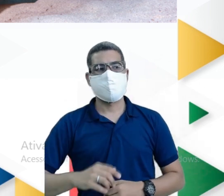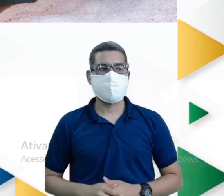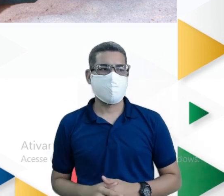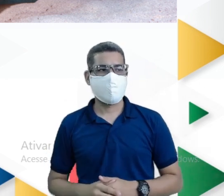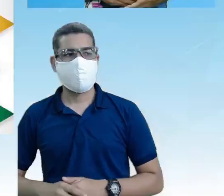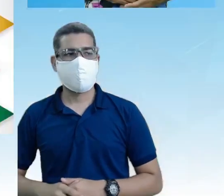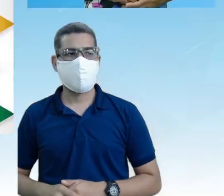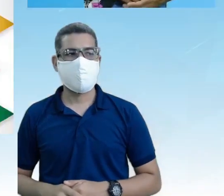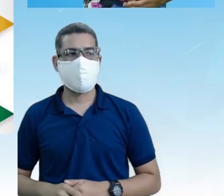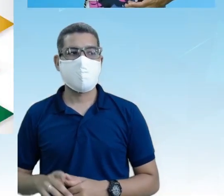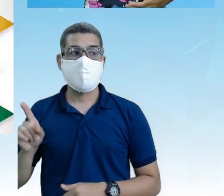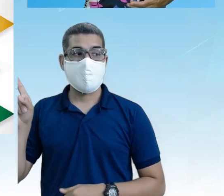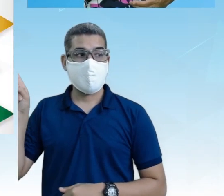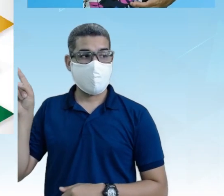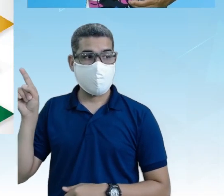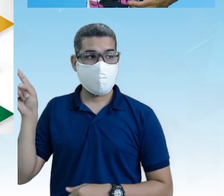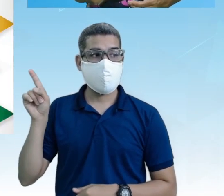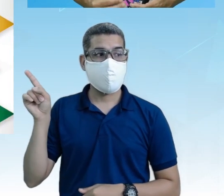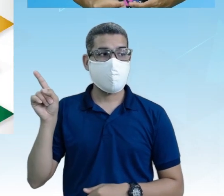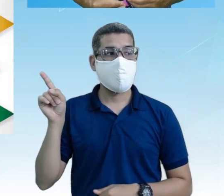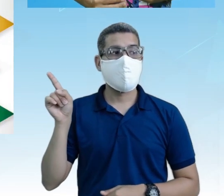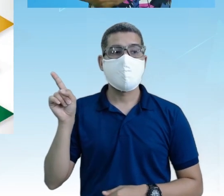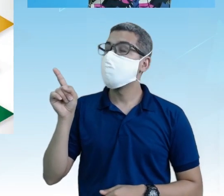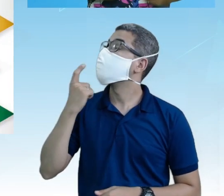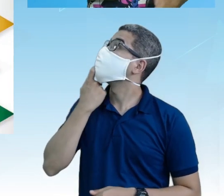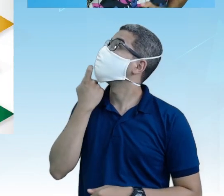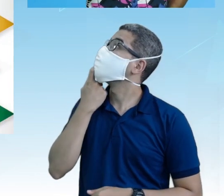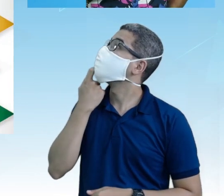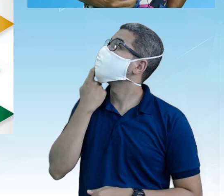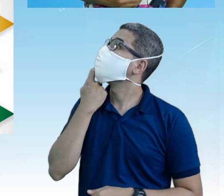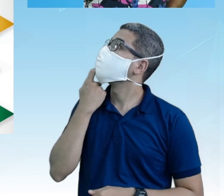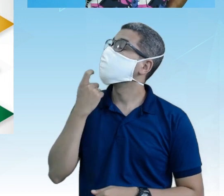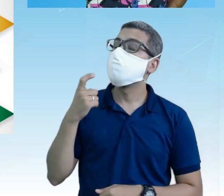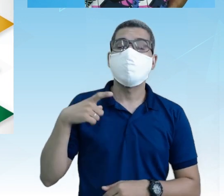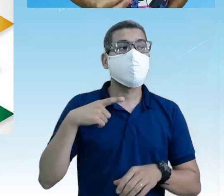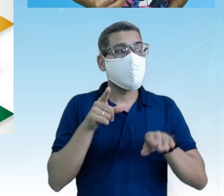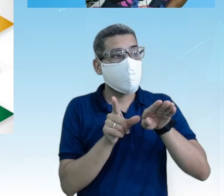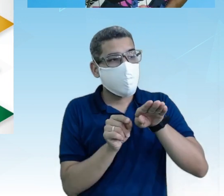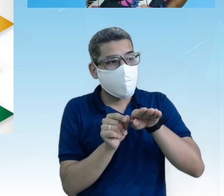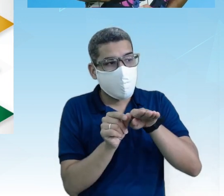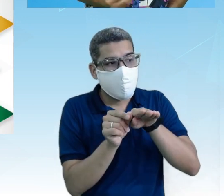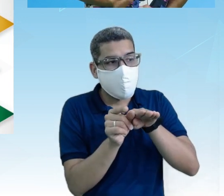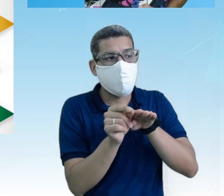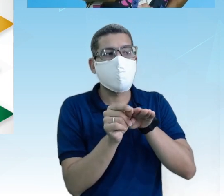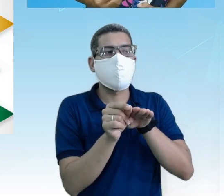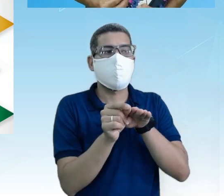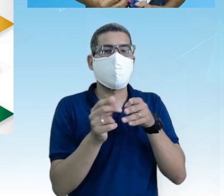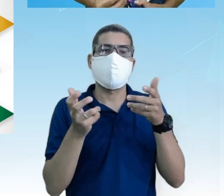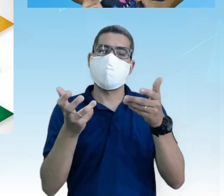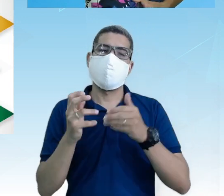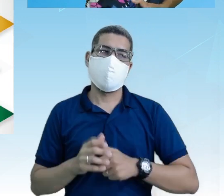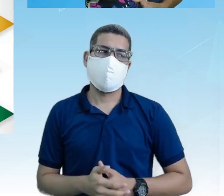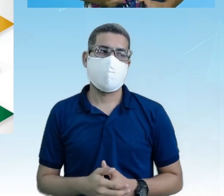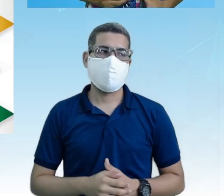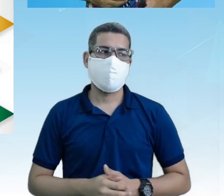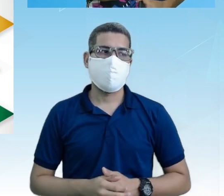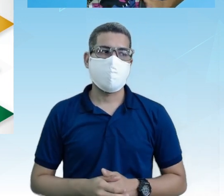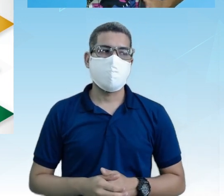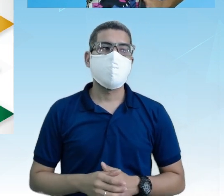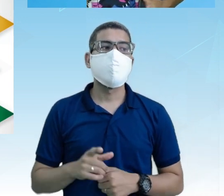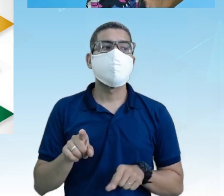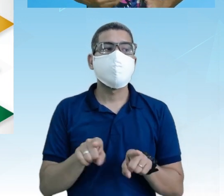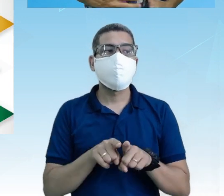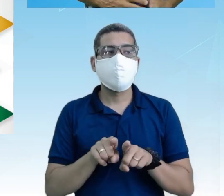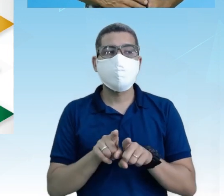peixe piloto ele irá se prender ao tubarão para se alimentar dos restos de comida dele e também para